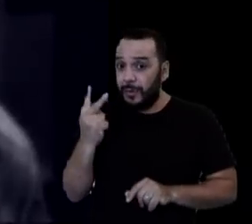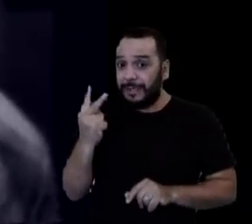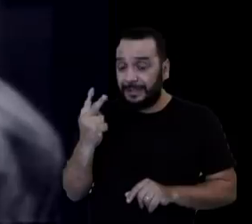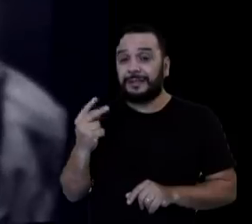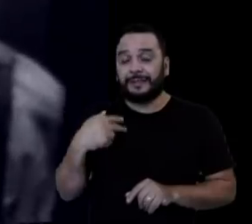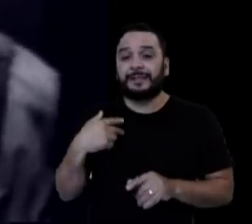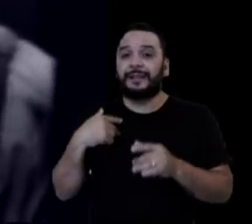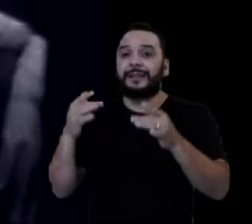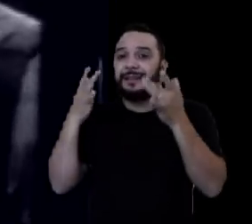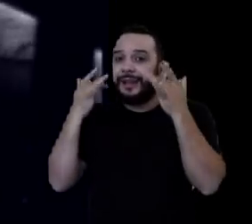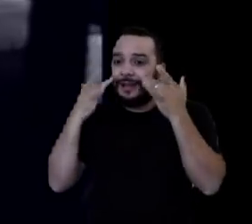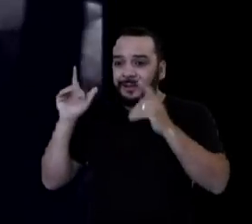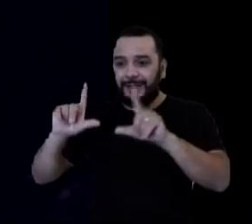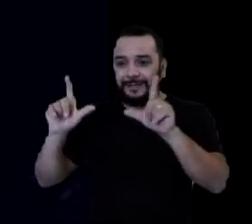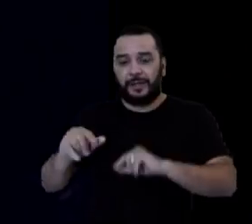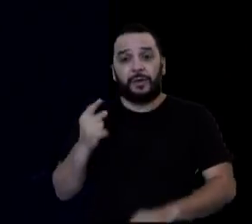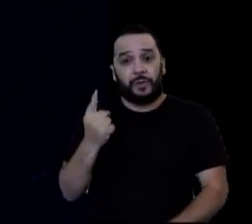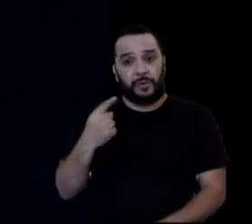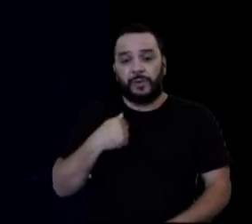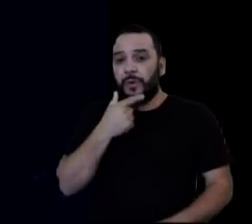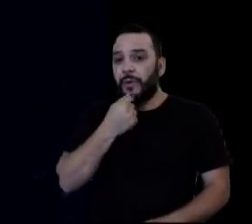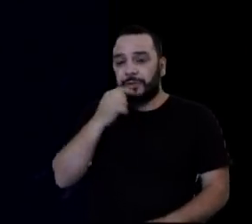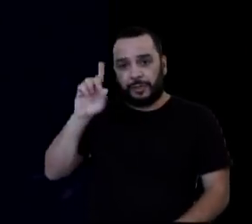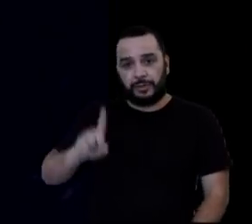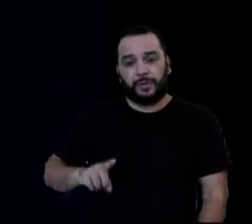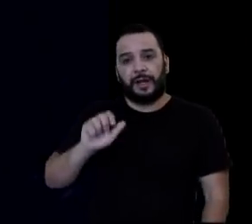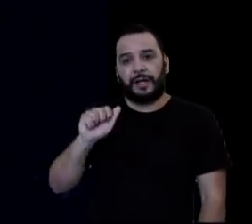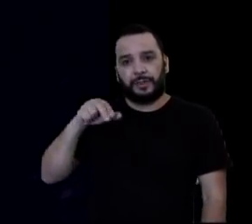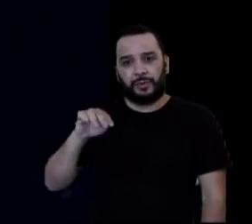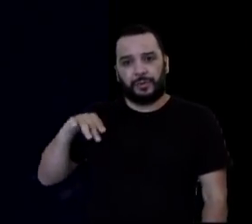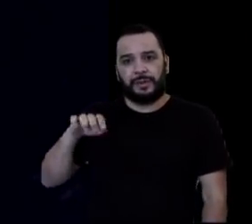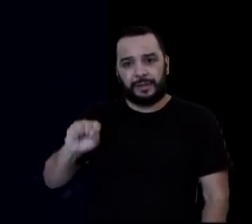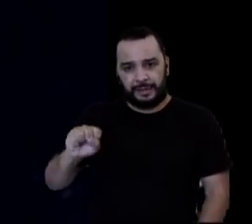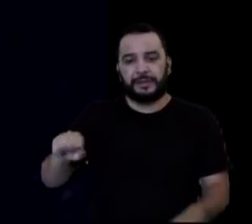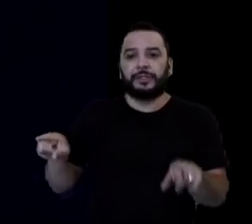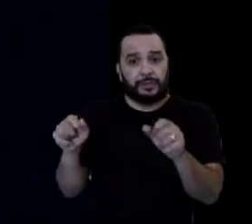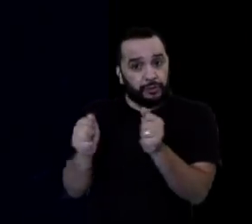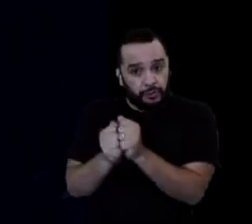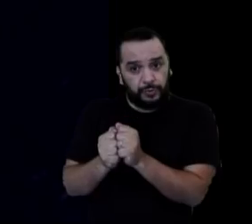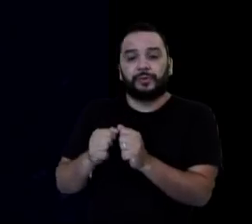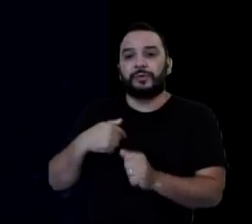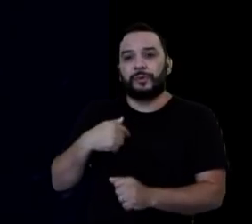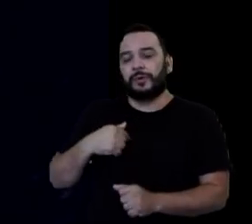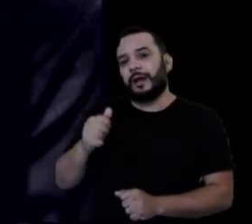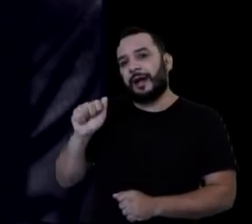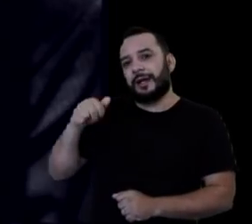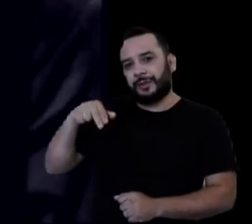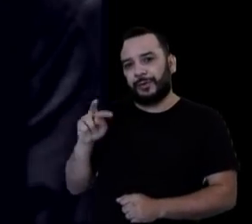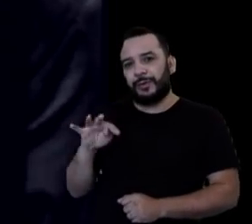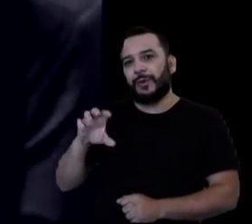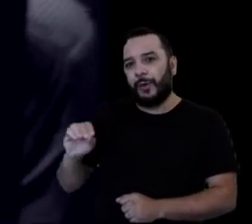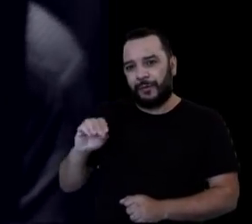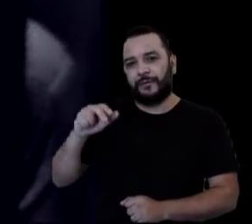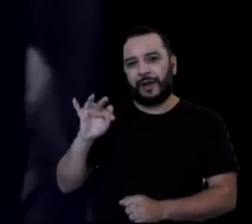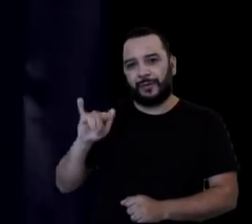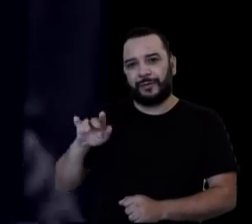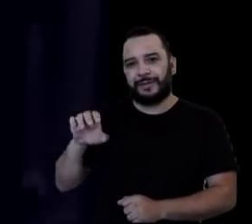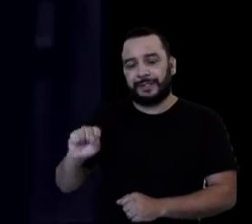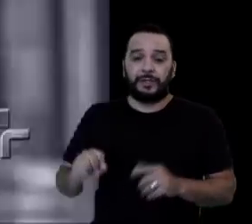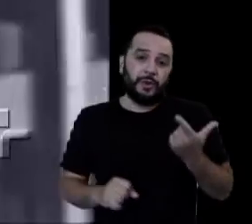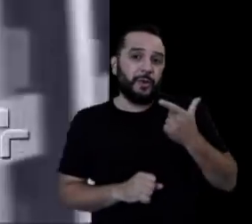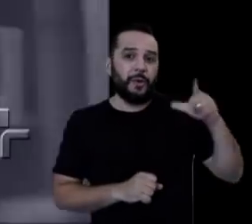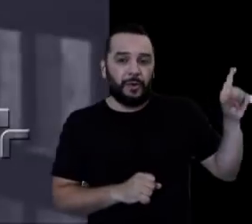2 teleteatros. Um dirigido pelo mestre Antunes Filho, atuando ao lado do já consagrado ator Antônio